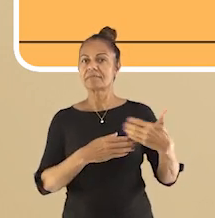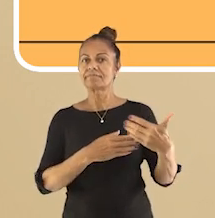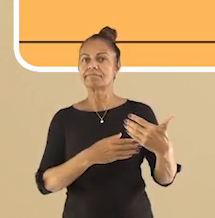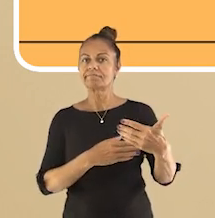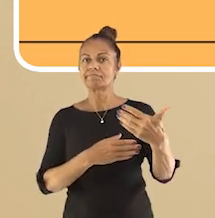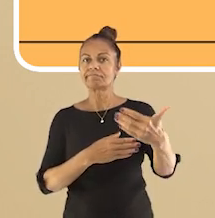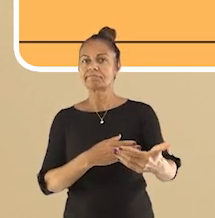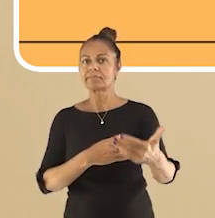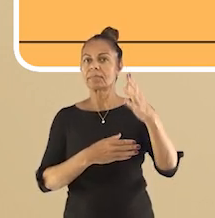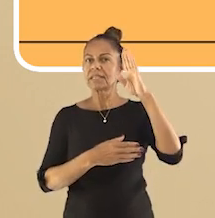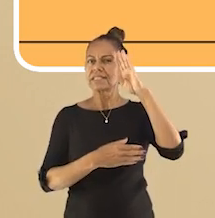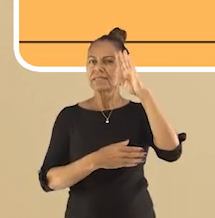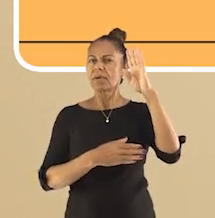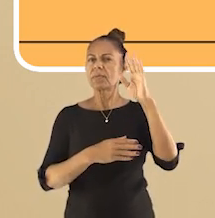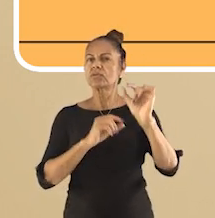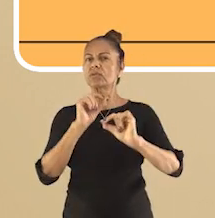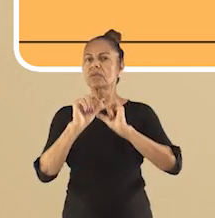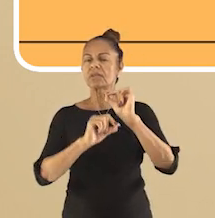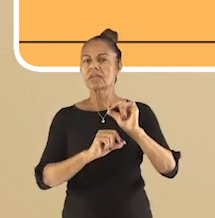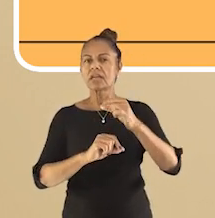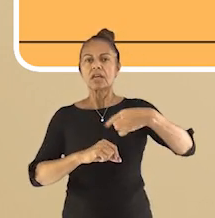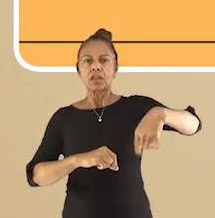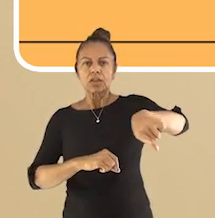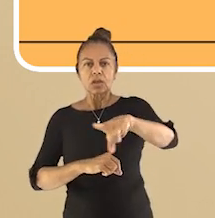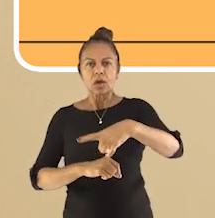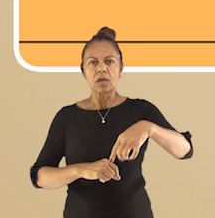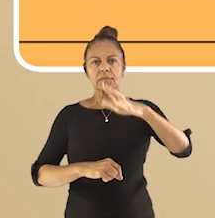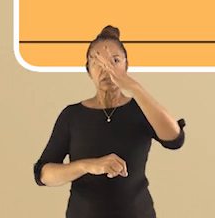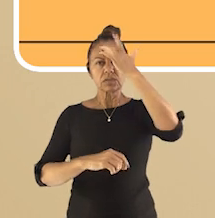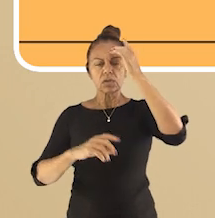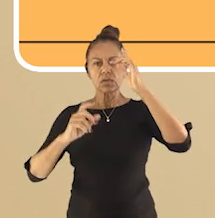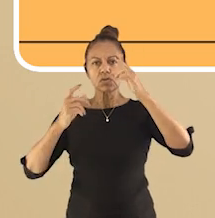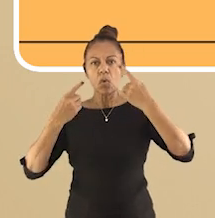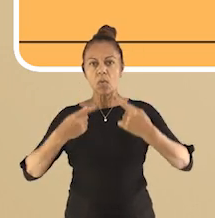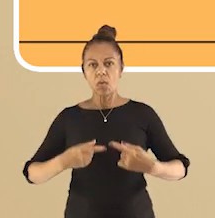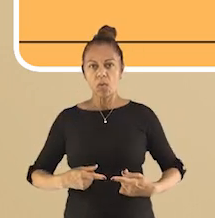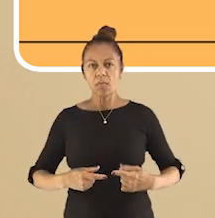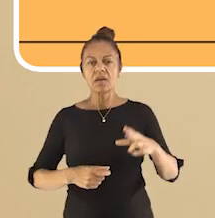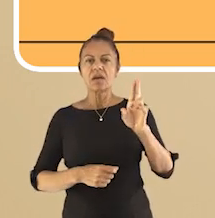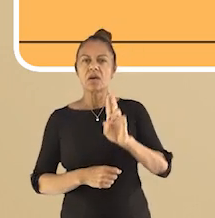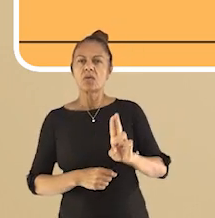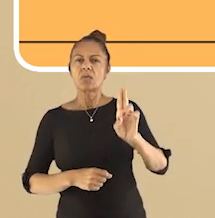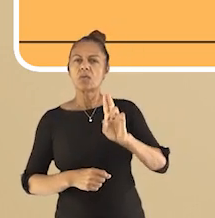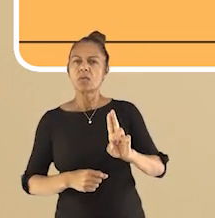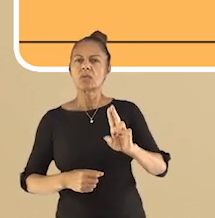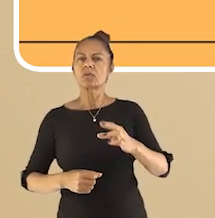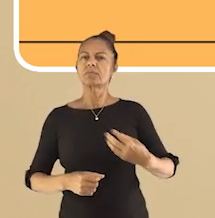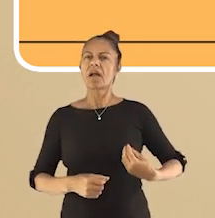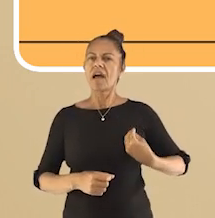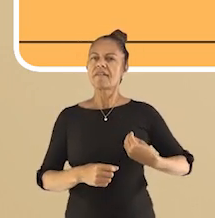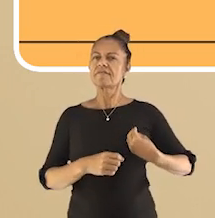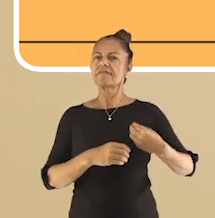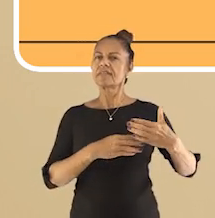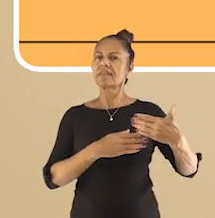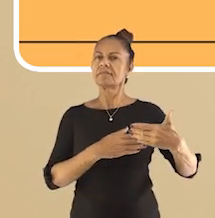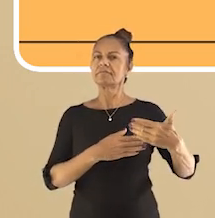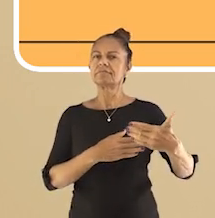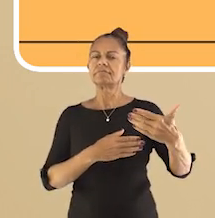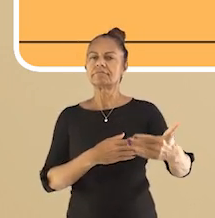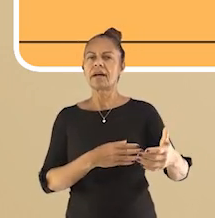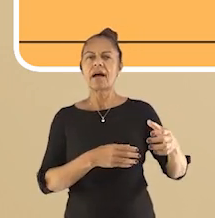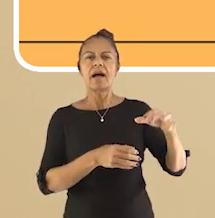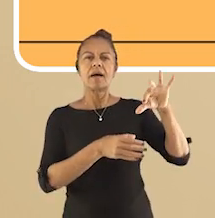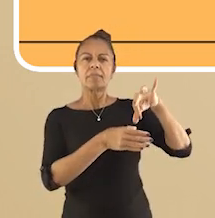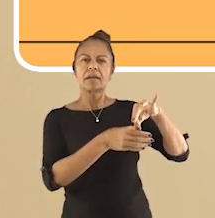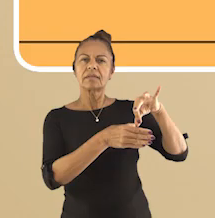importante principalmente porque nós, seres humanos, utilizamos o solo para a nossa subsistência. Nele cultivamos